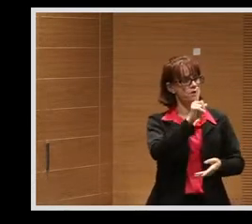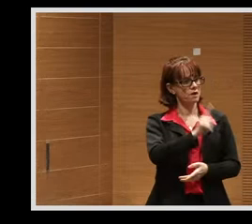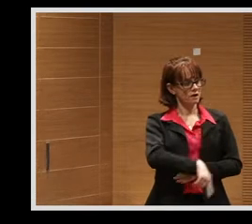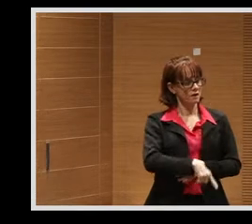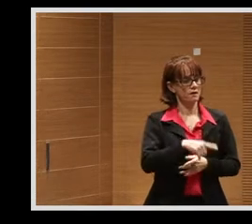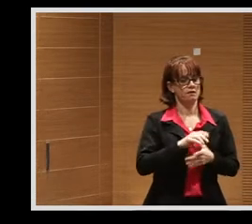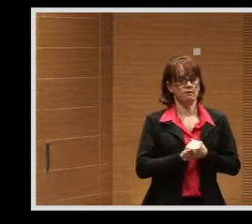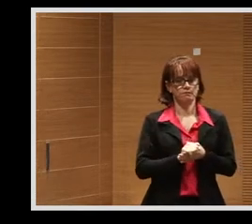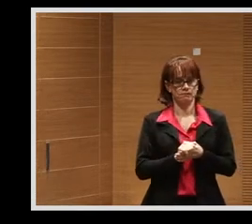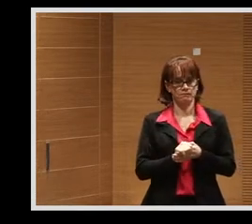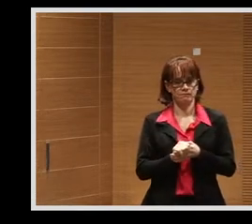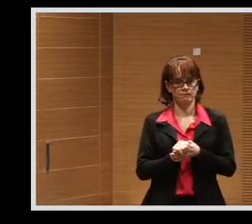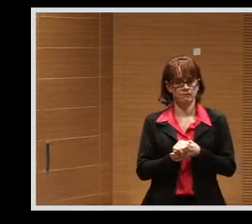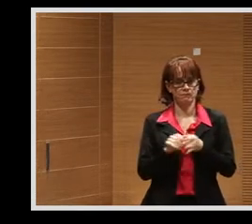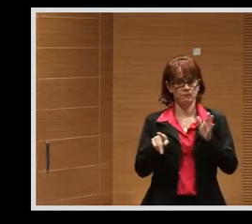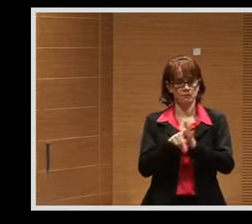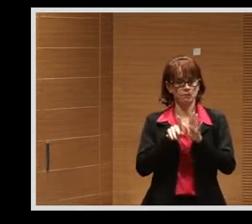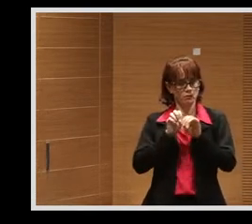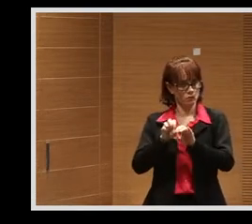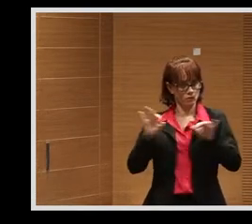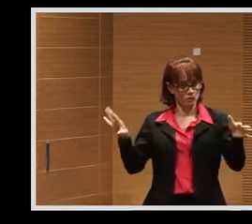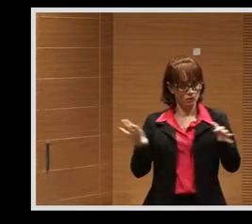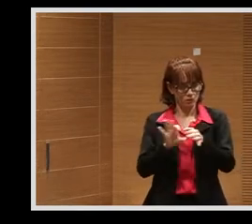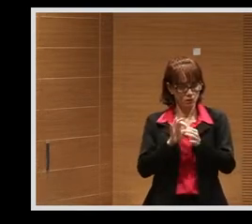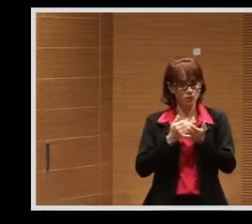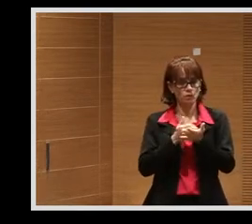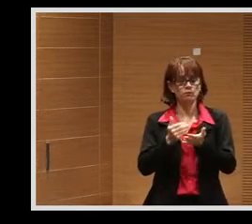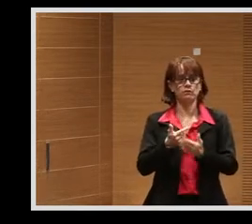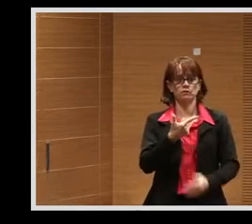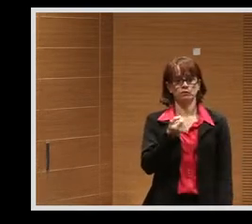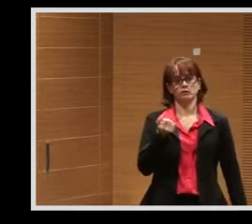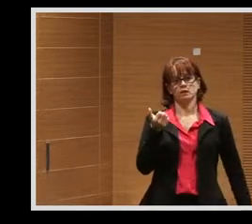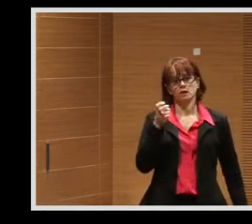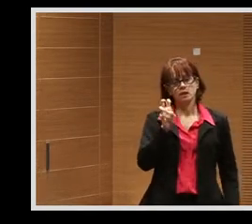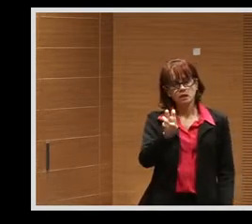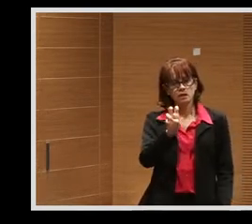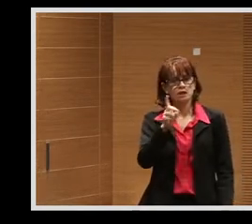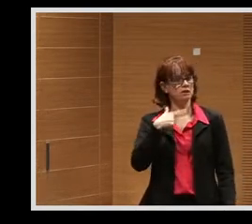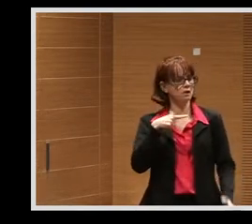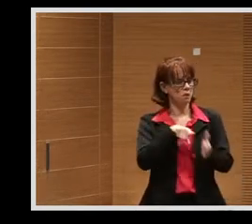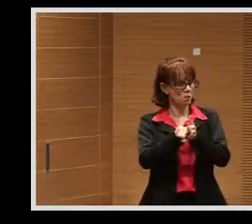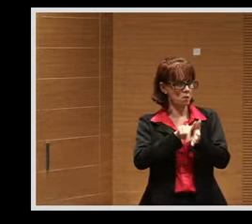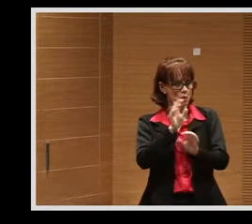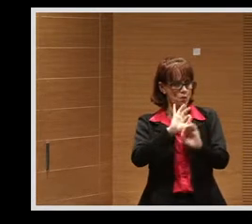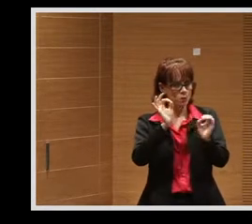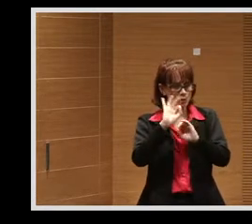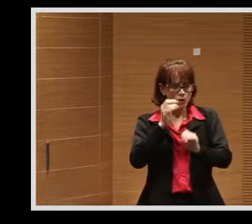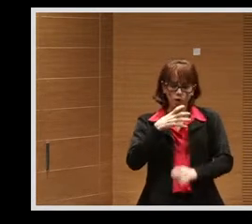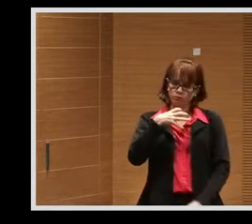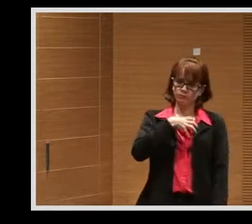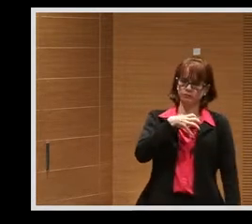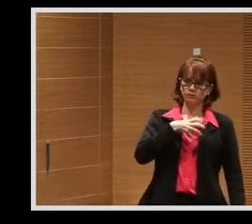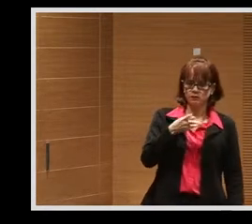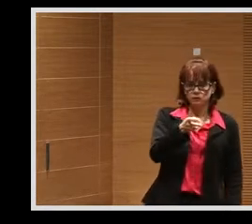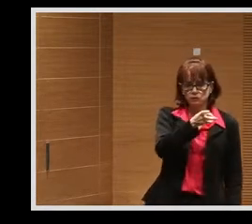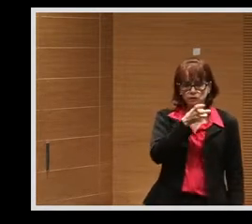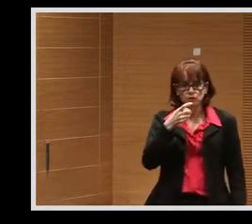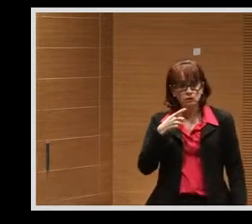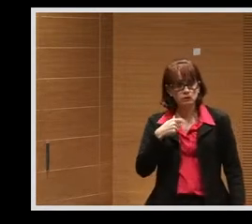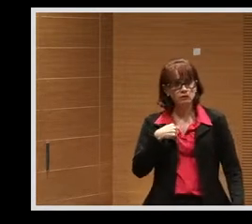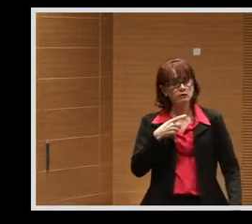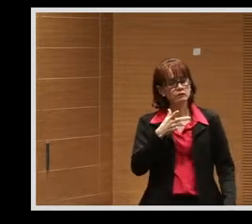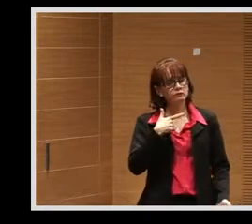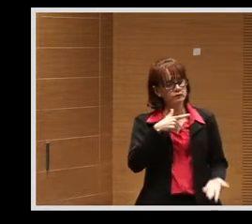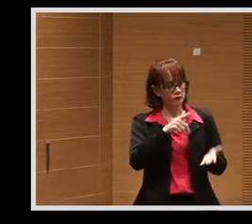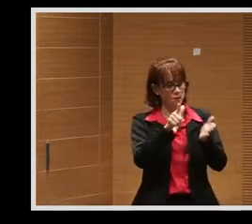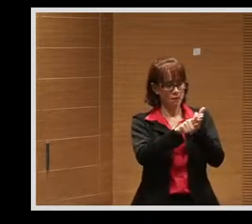empírico que eu levanto em 2015, segundo semestre de 2015, eu fui na lista, na pilha de